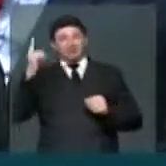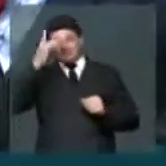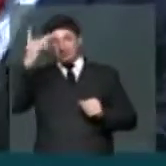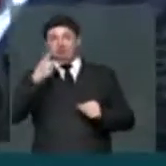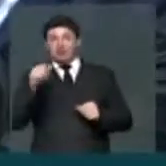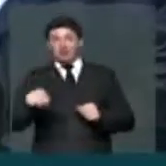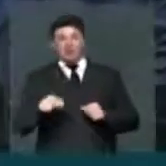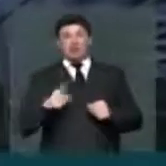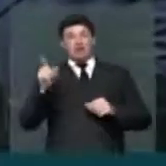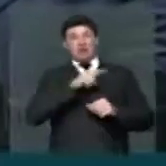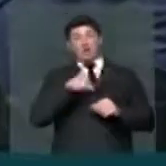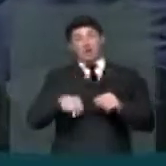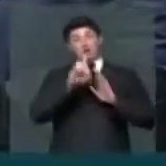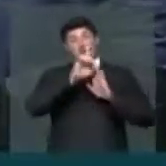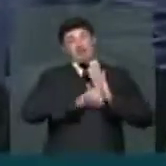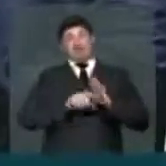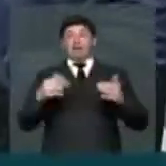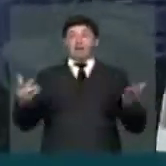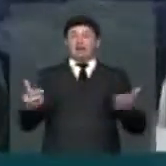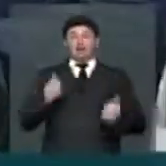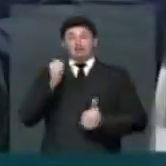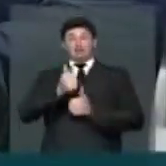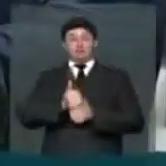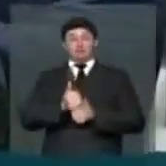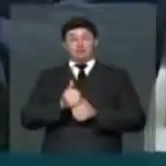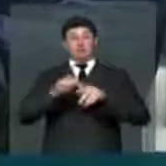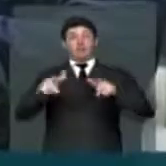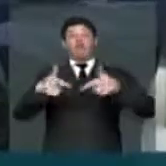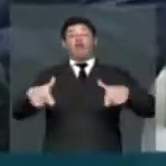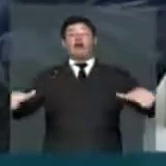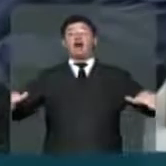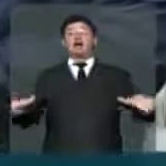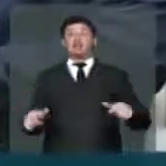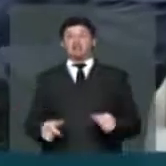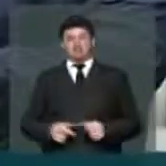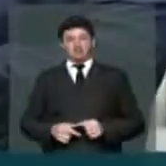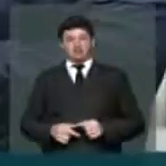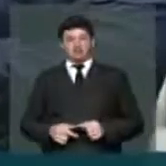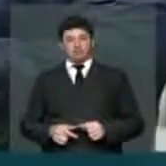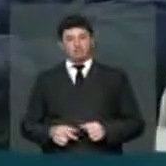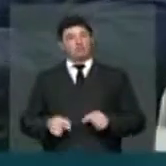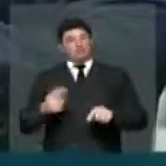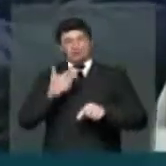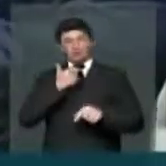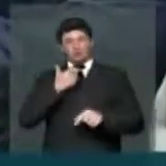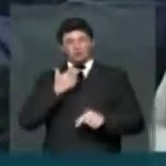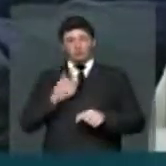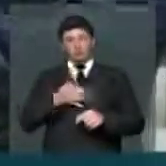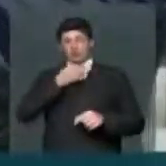falou hoje, revoga-se o decreto e no lugar dele fica o vazio, nada e